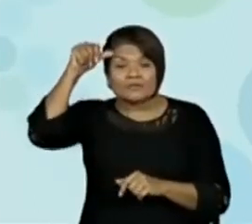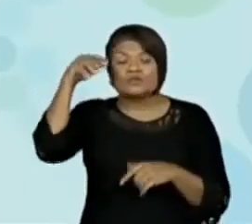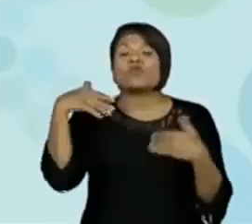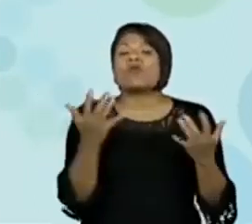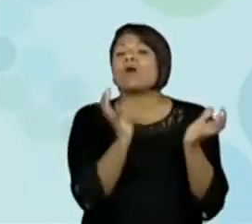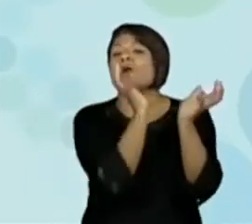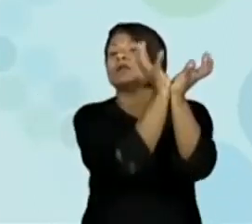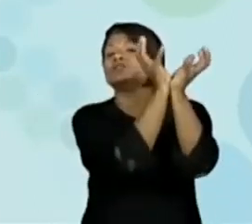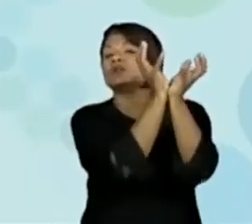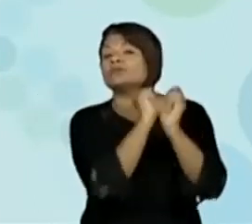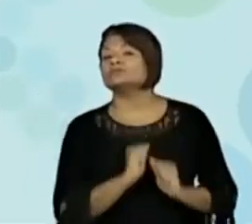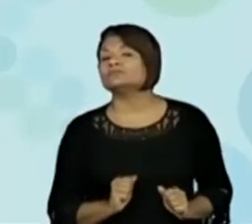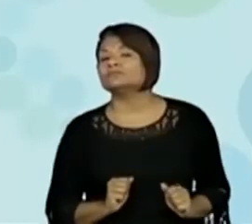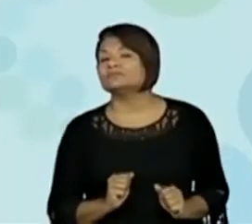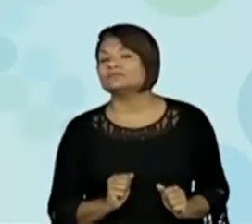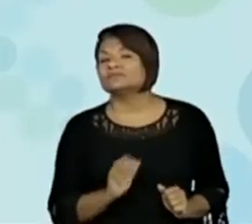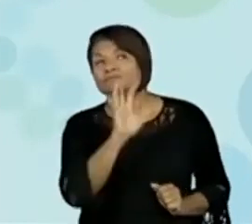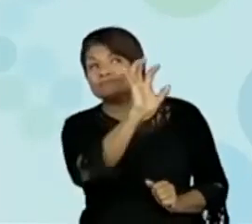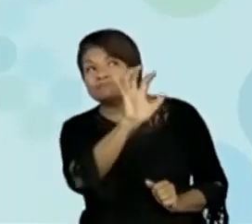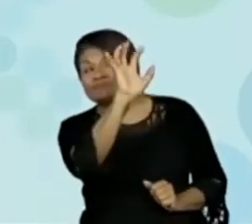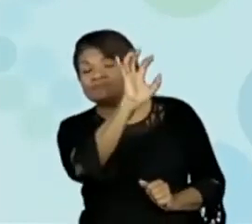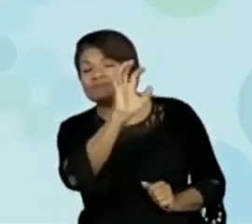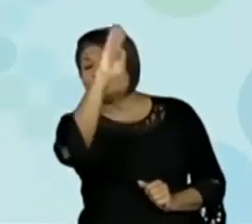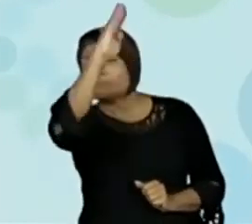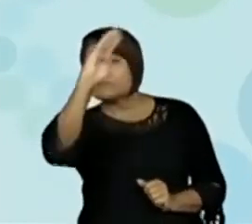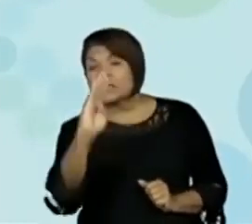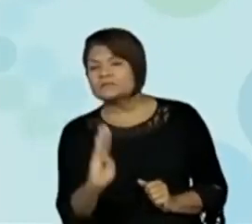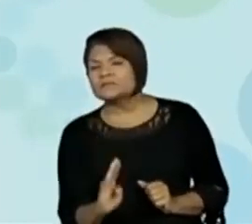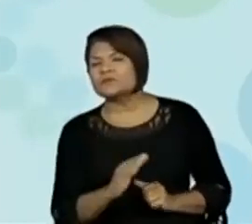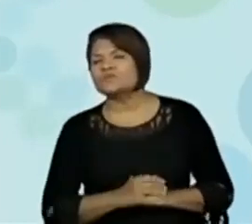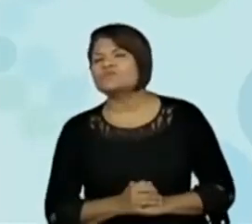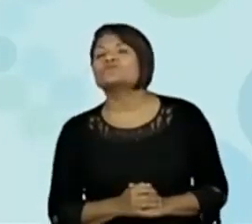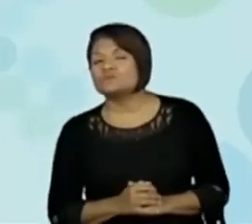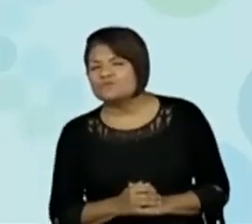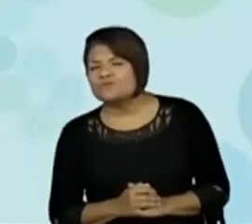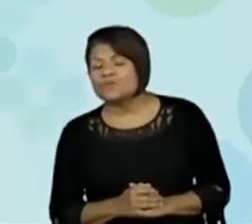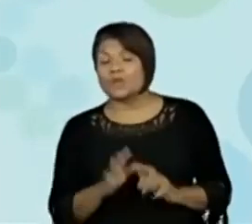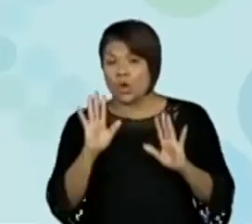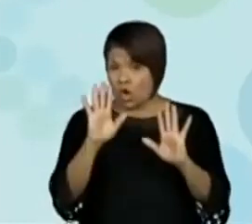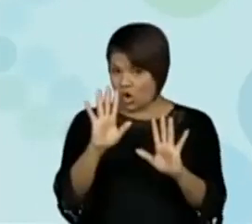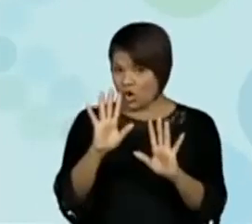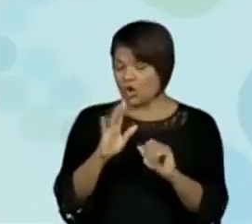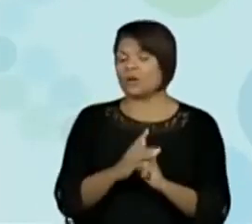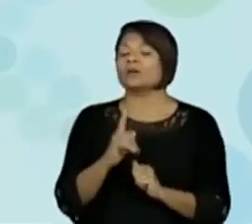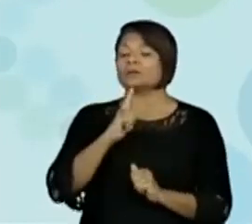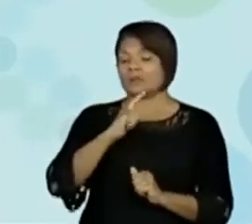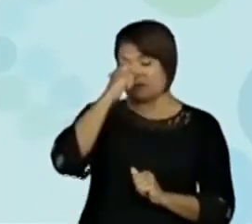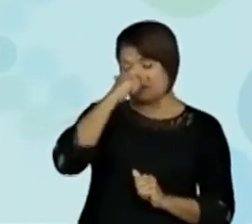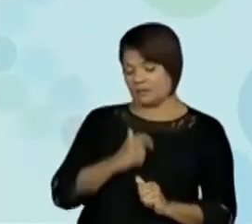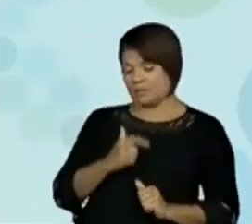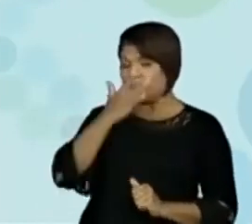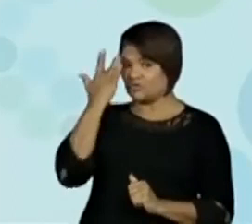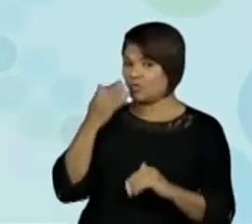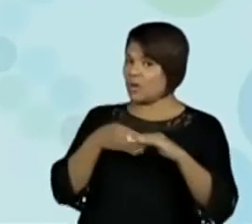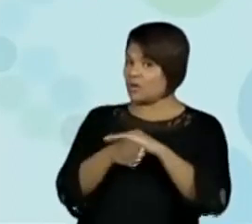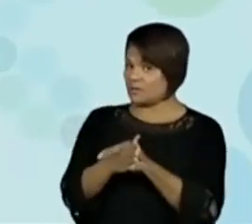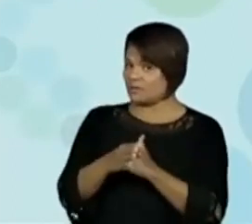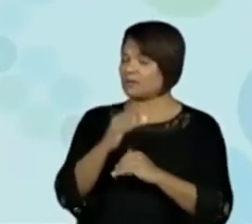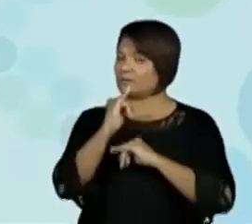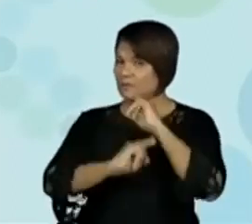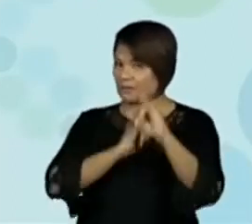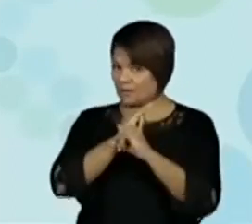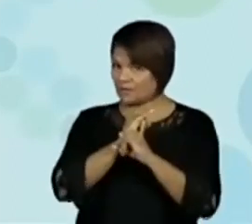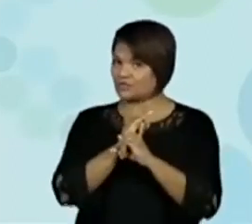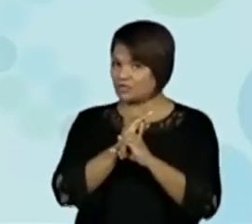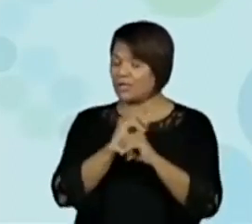Então, essa região, olha só, eu estou falando de internauta, estou falando daquelas pessoas que acessam a internet, estou falando